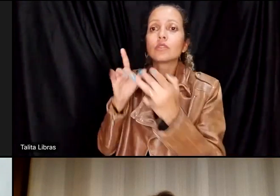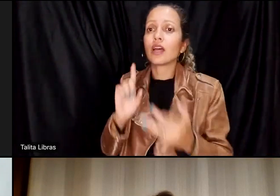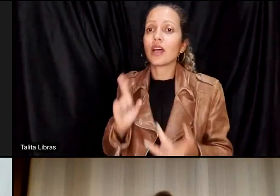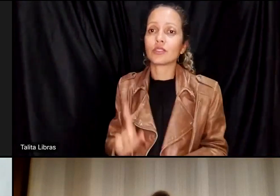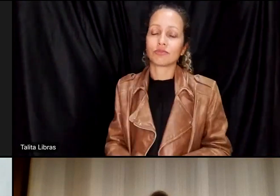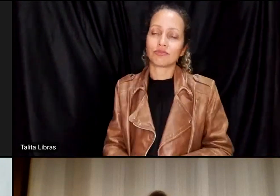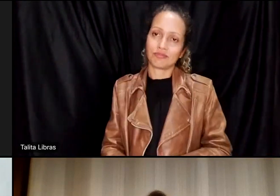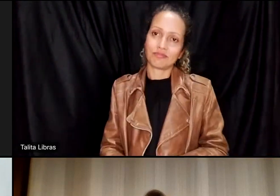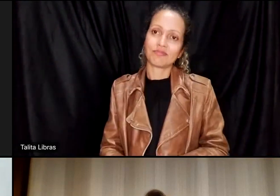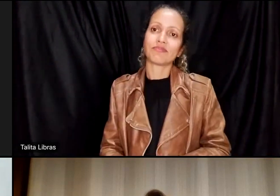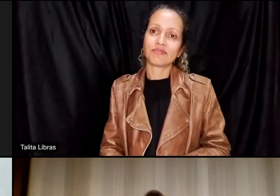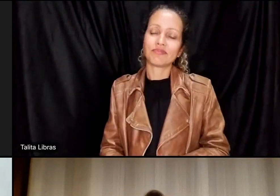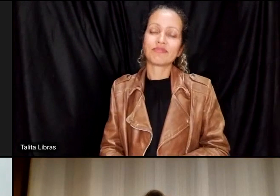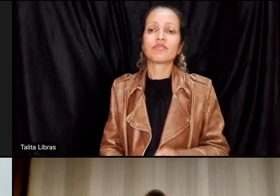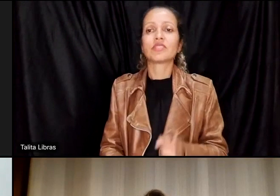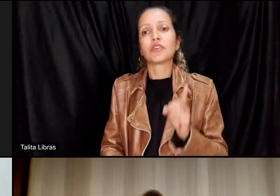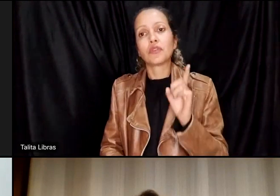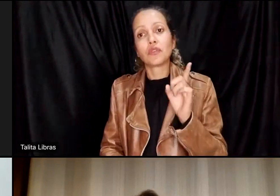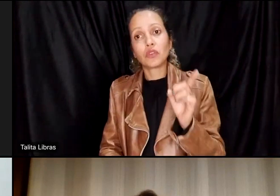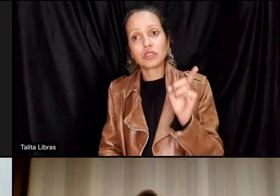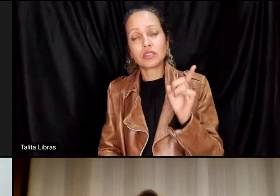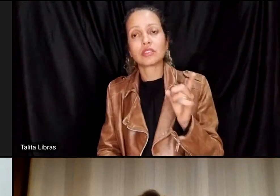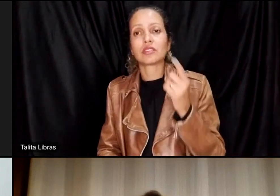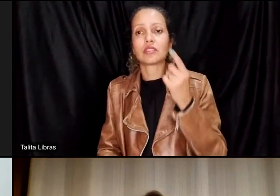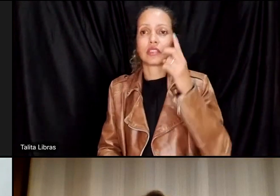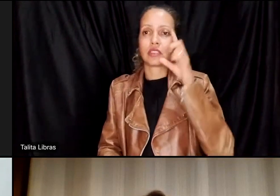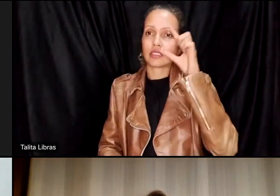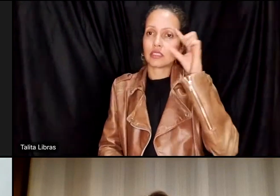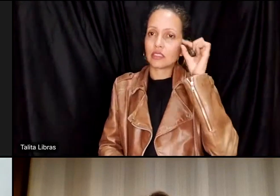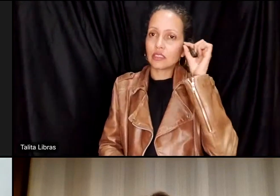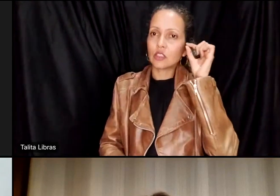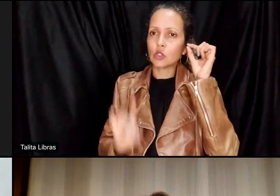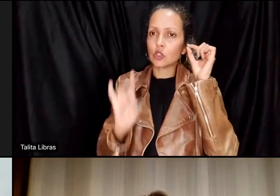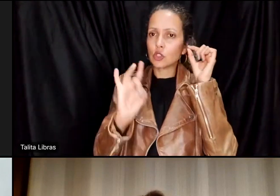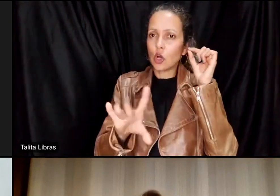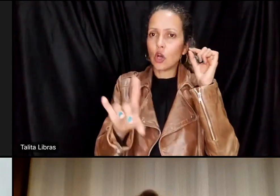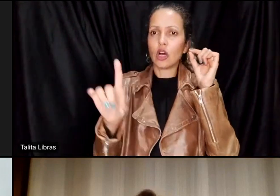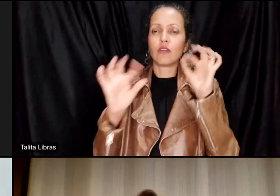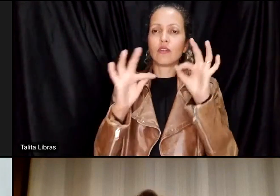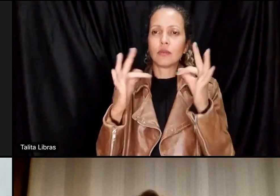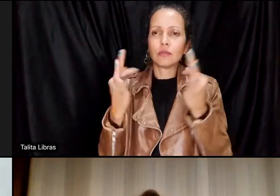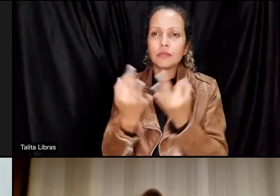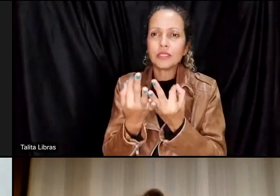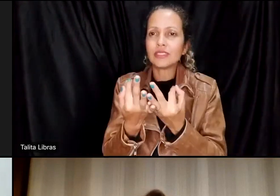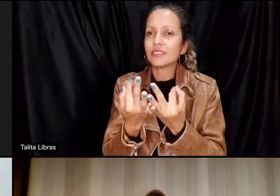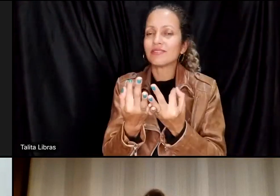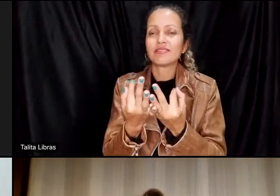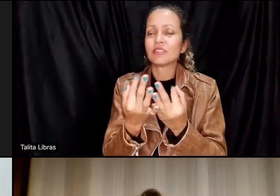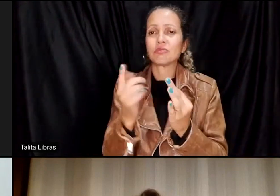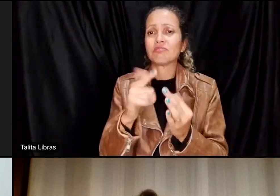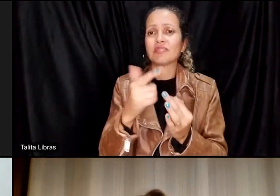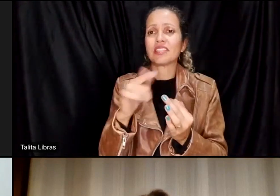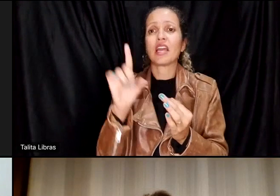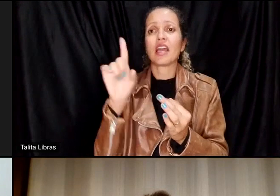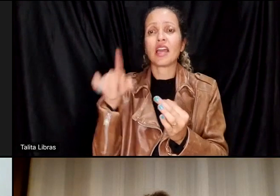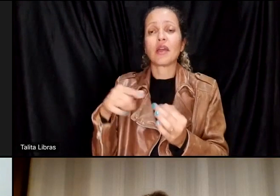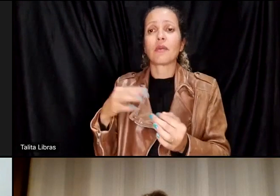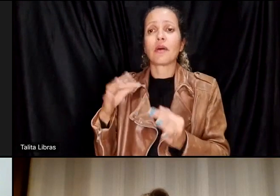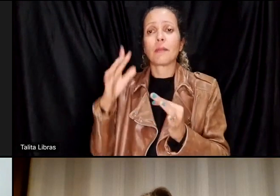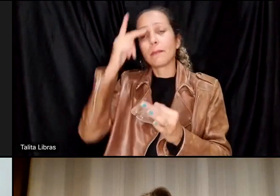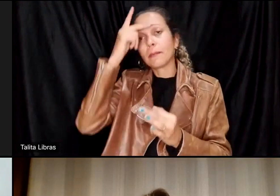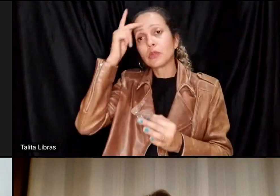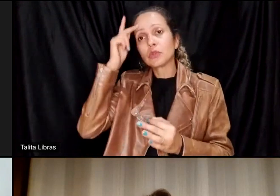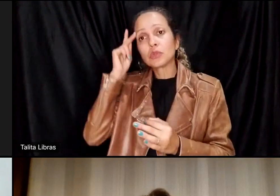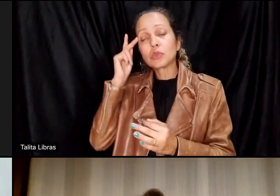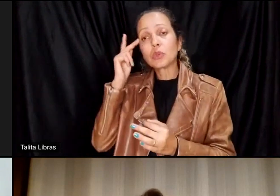Que não foi uma situação sua familiar, mas sim de uma pessoa que estava ali no hotel, uma situação que te despertou